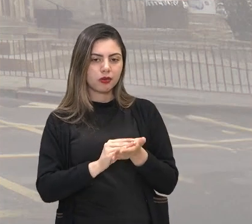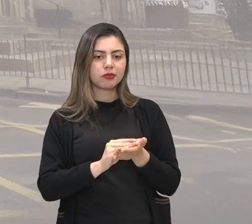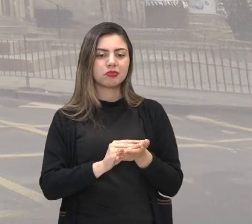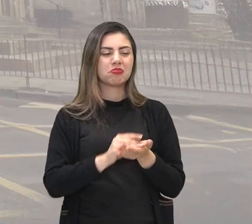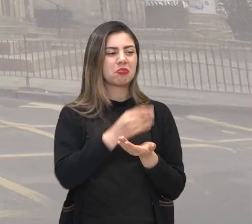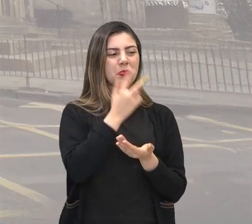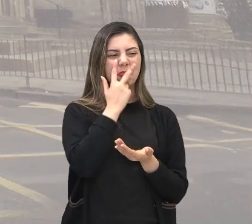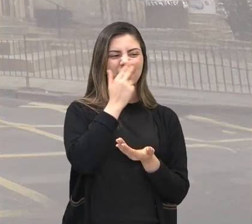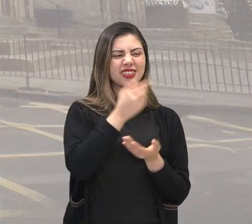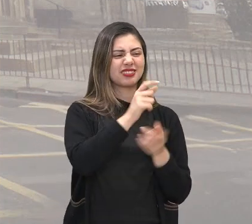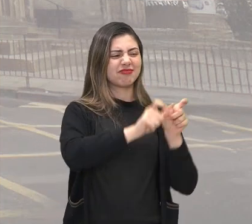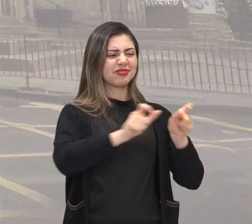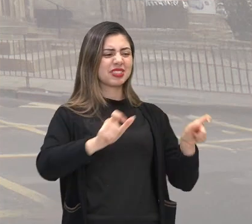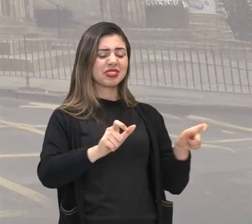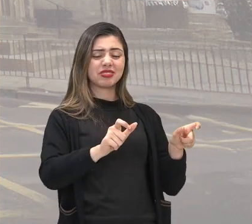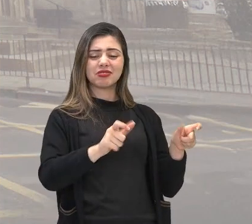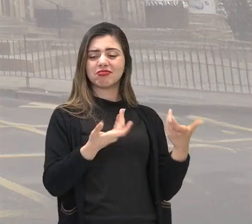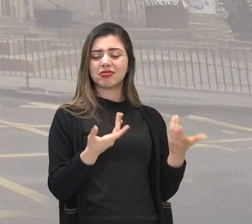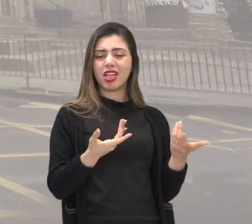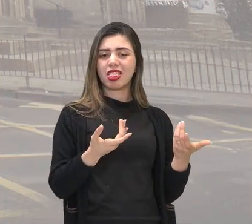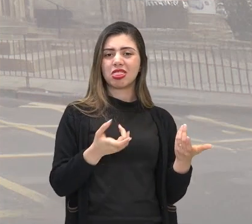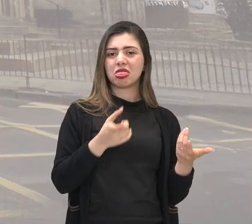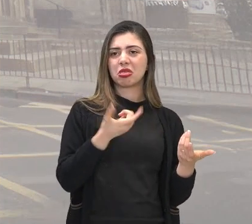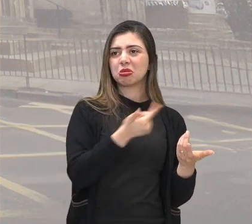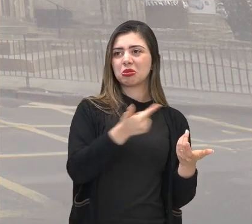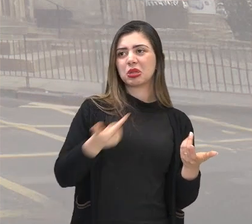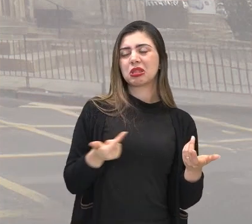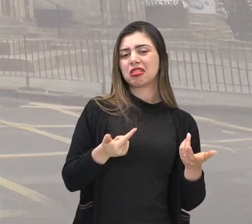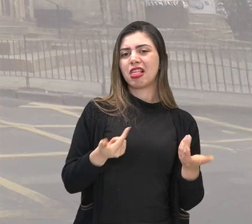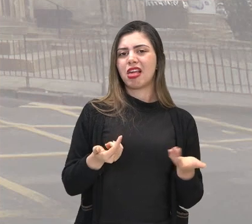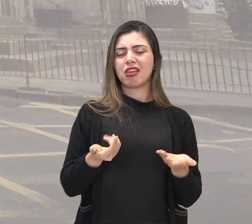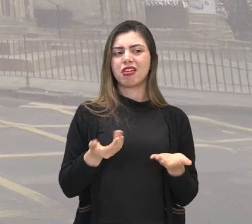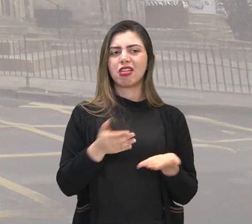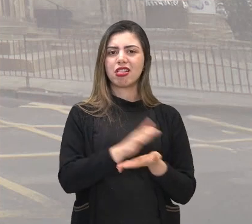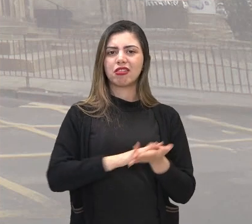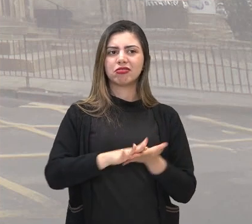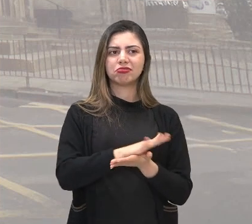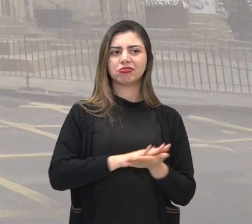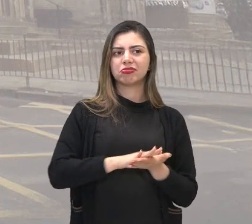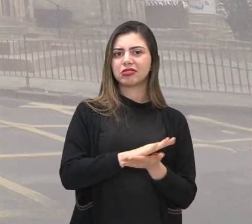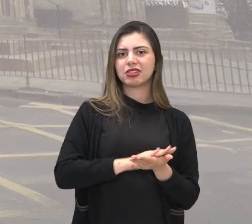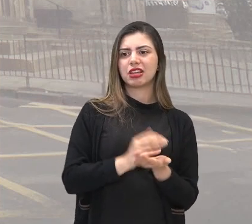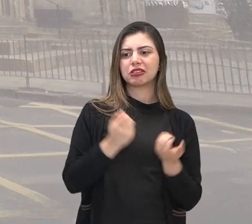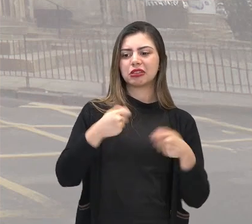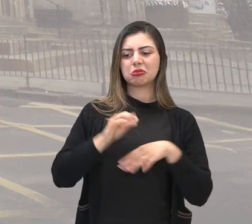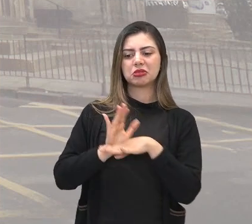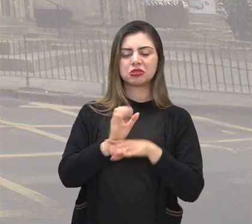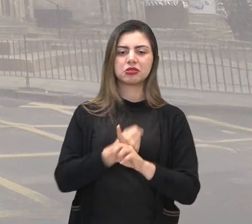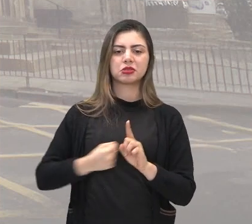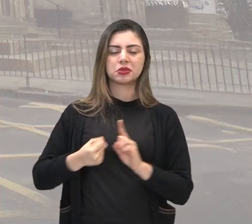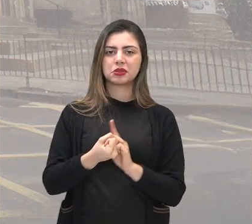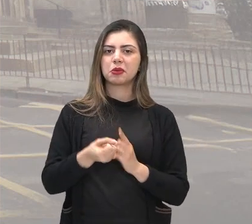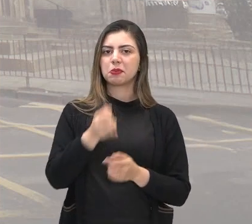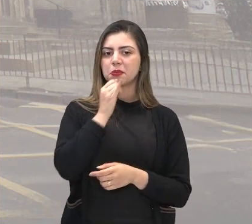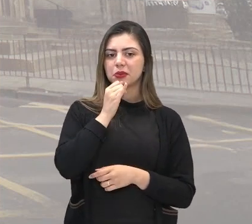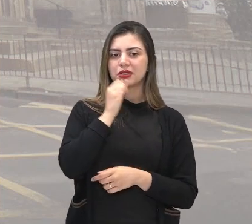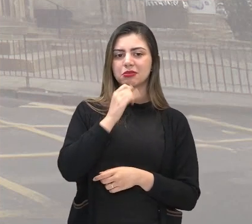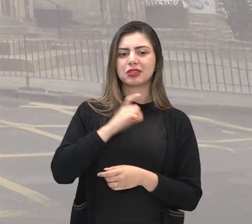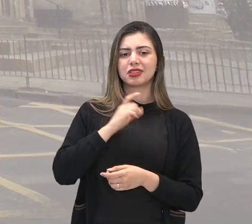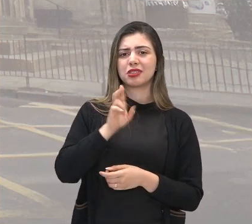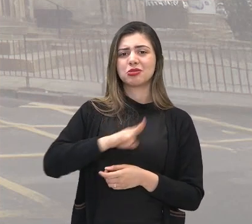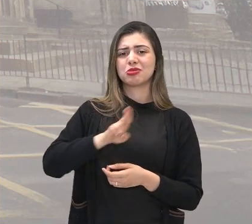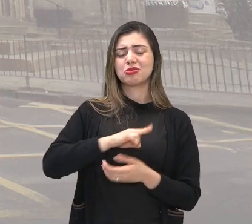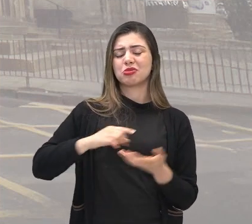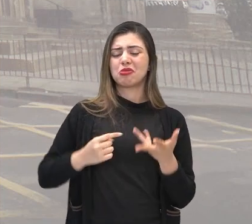vazias aí já entra né A questão do conceito do artista ele utilizou são exemplos Marily moron Michael Jackson Elvis